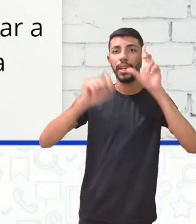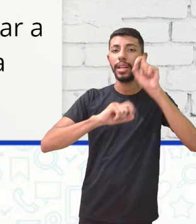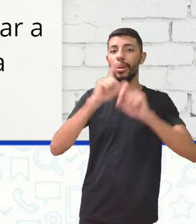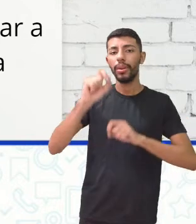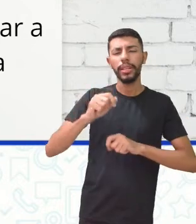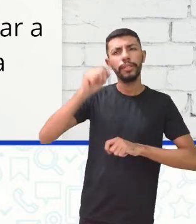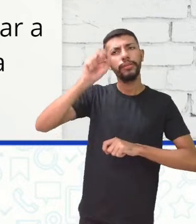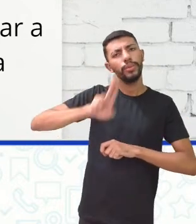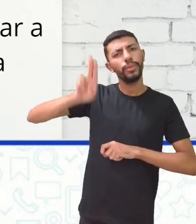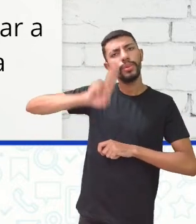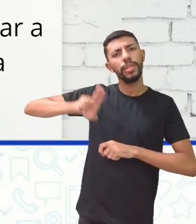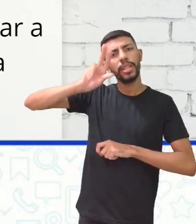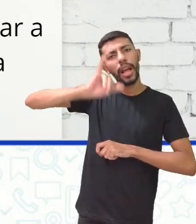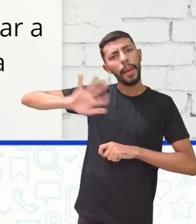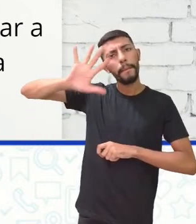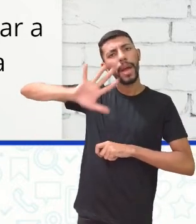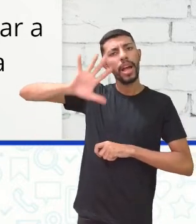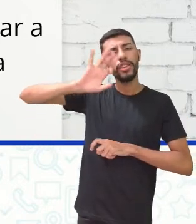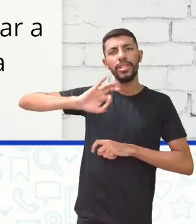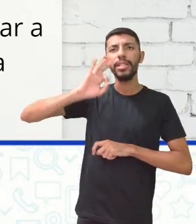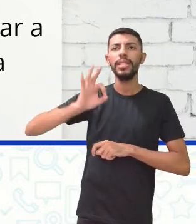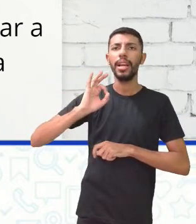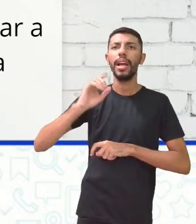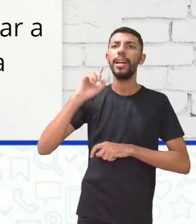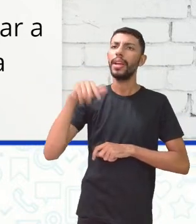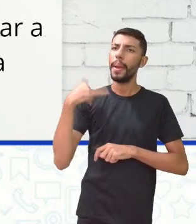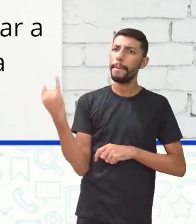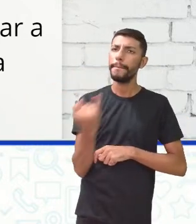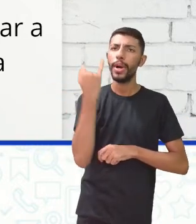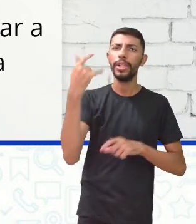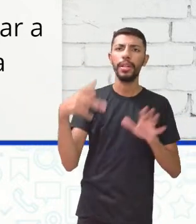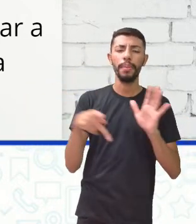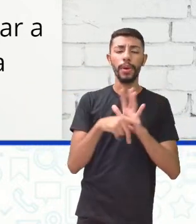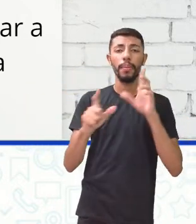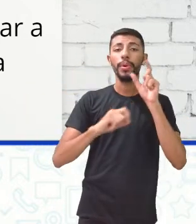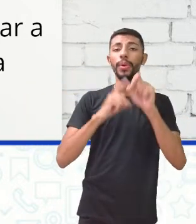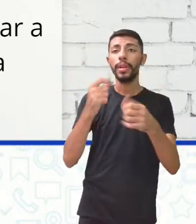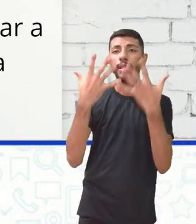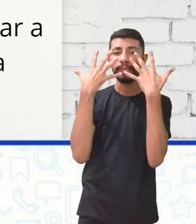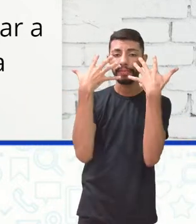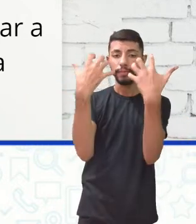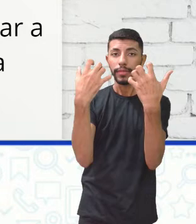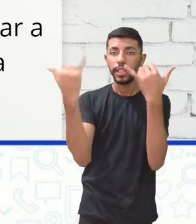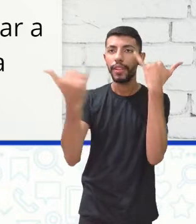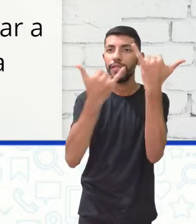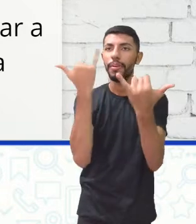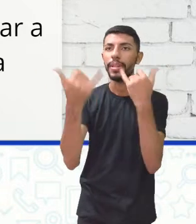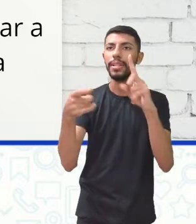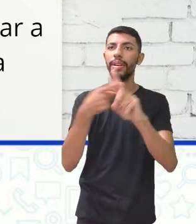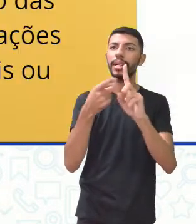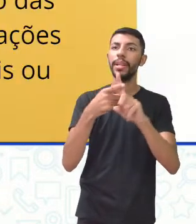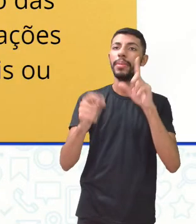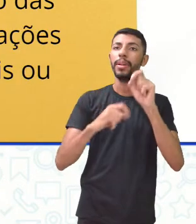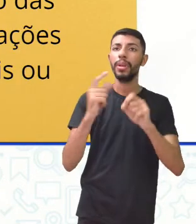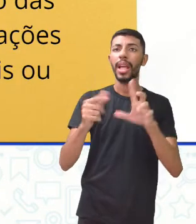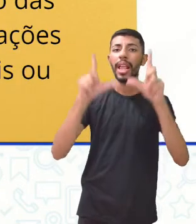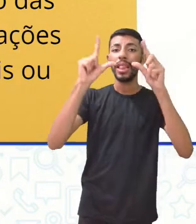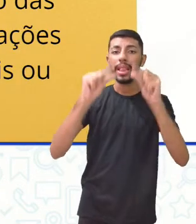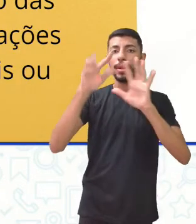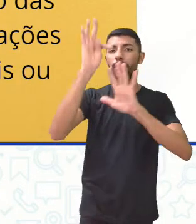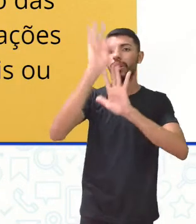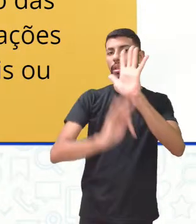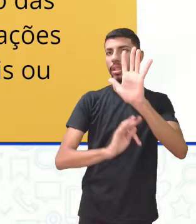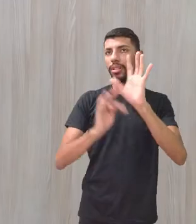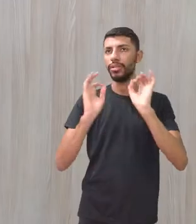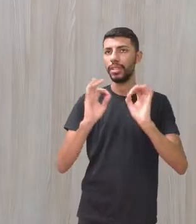As imagens são importantes para tornar a informação atrativa e também para encurtar a necessidade de texto, né? A gente já viu aqui que a